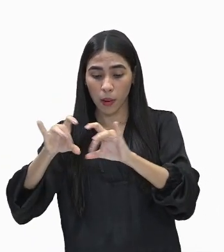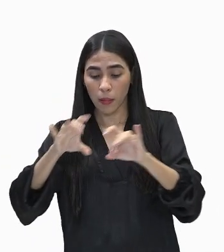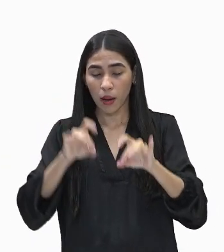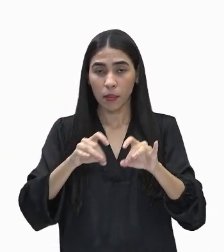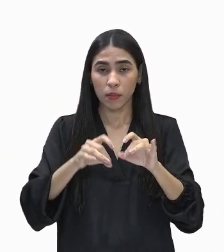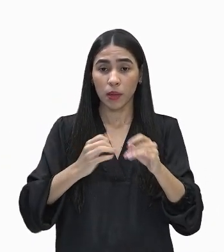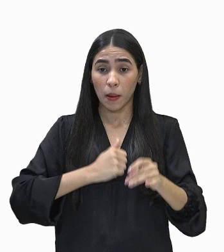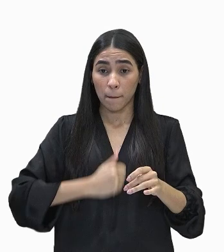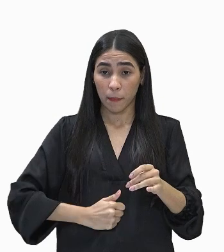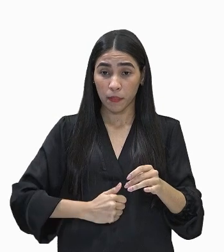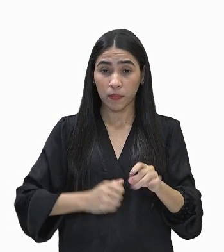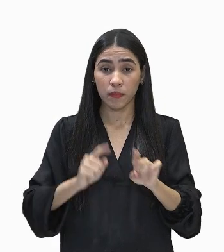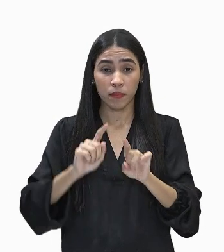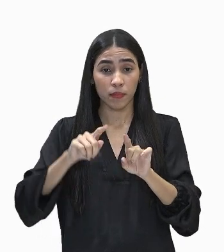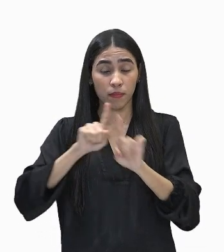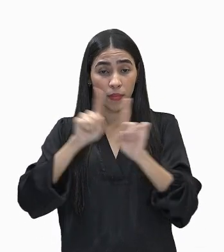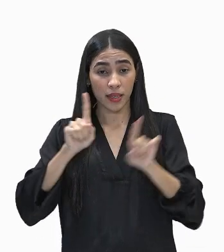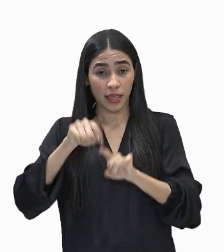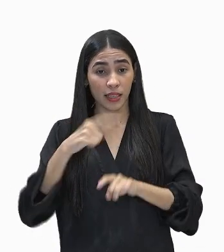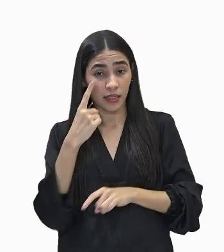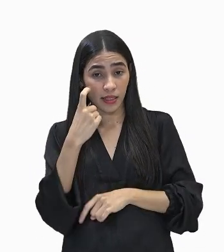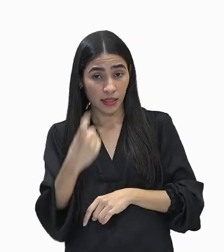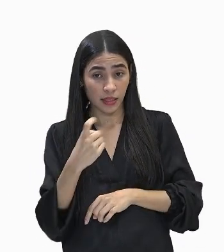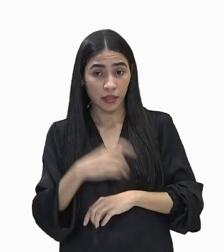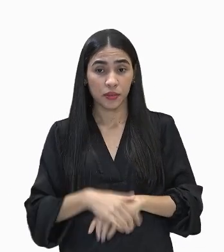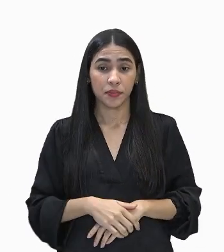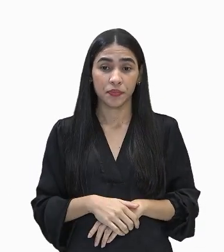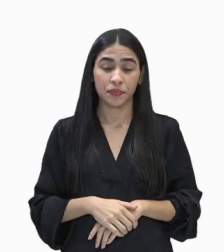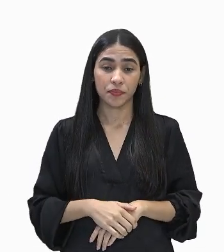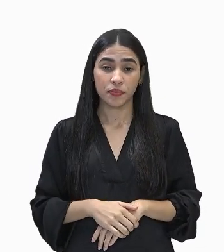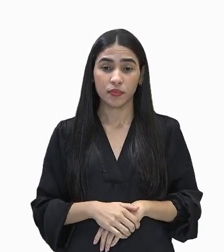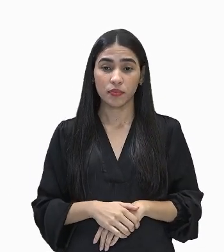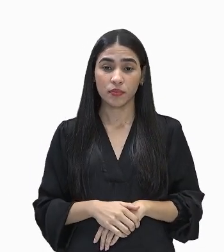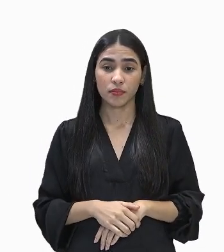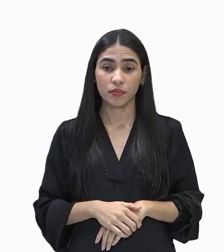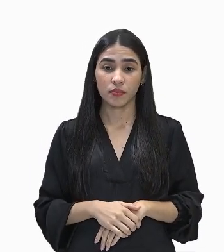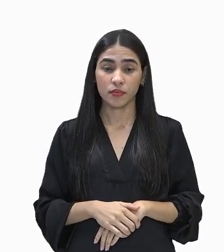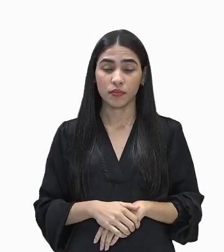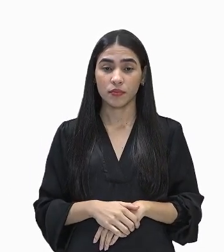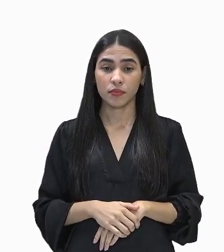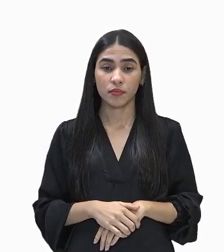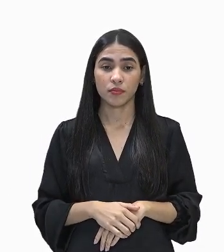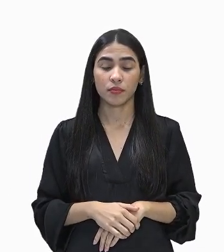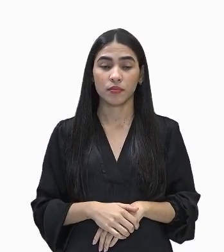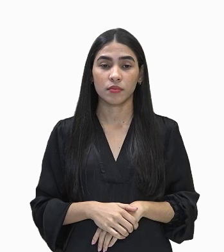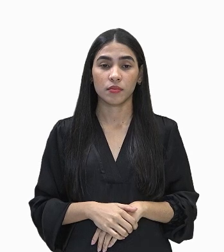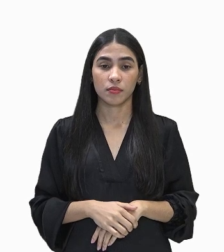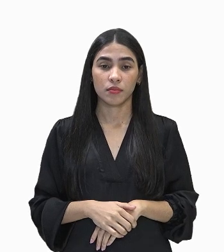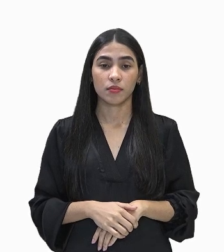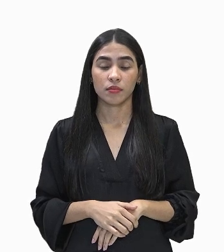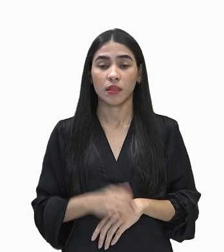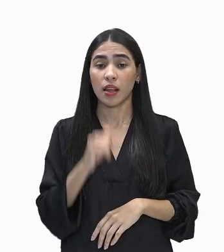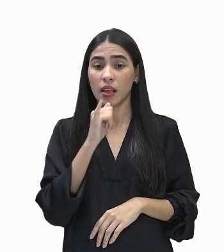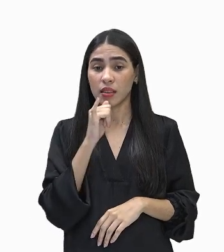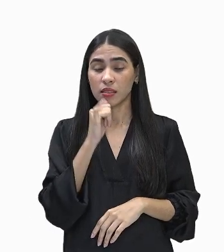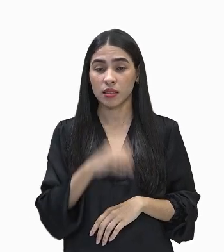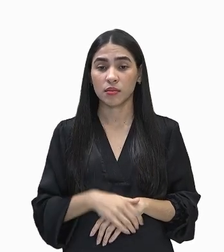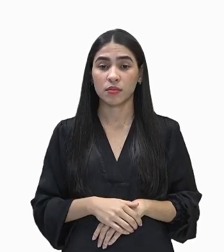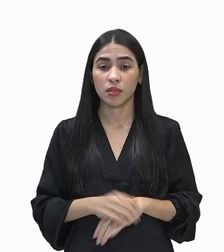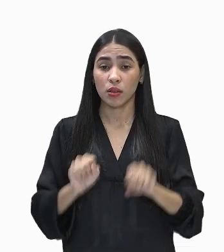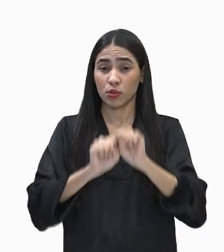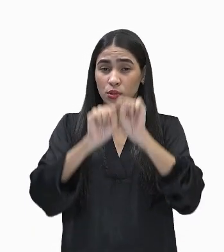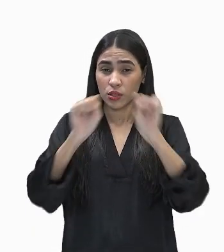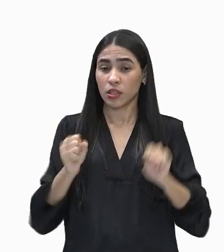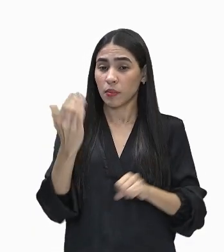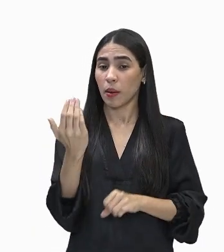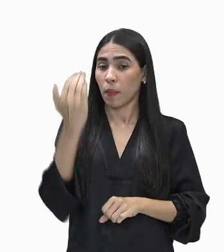fezes. Uma coisa interessante é que existe, por conta dessa passagem dela pelo sistema